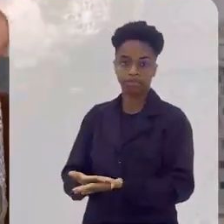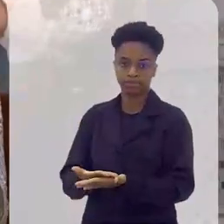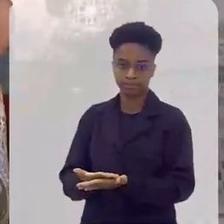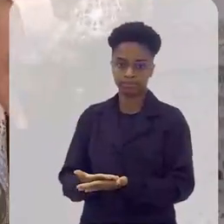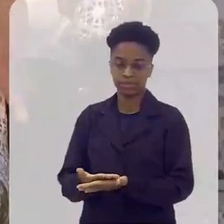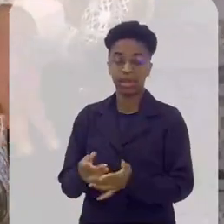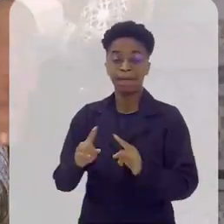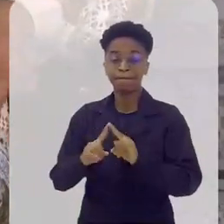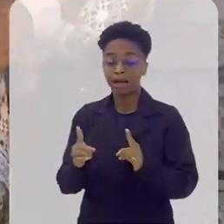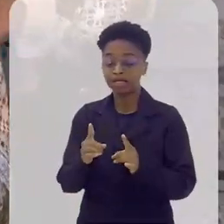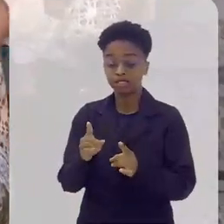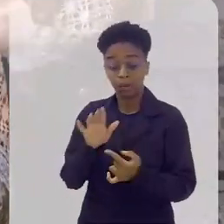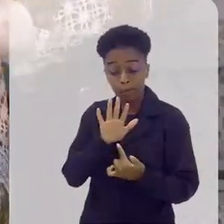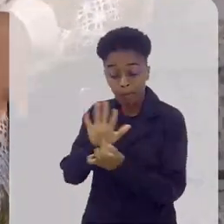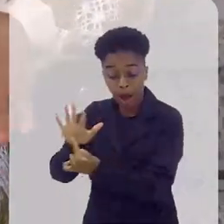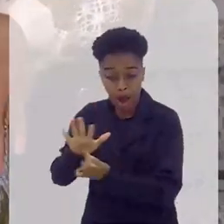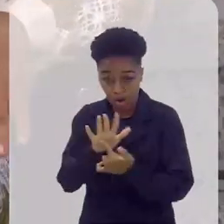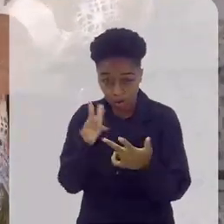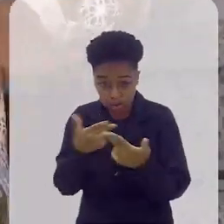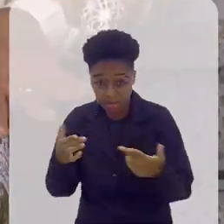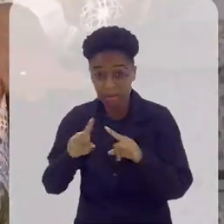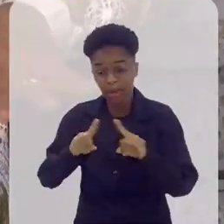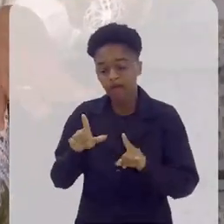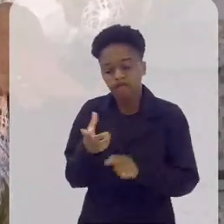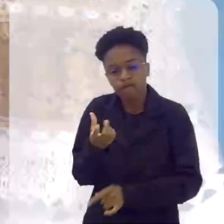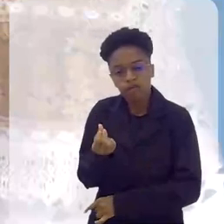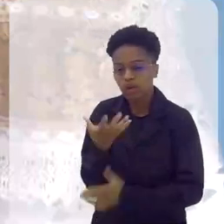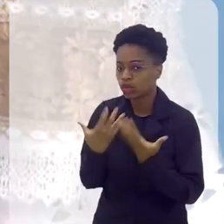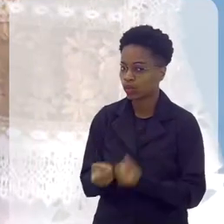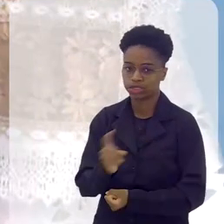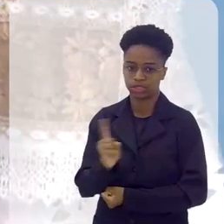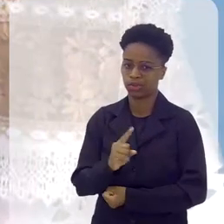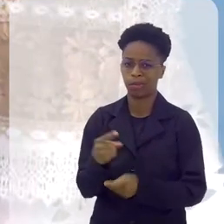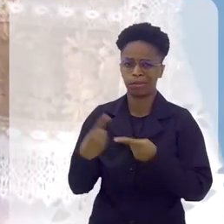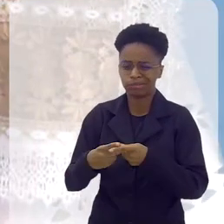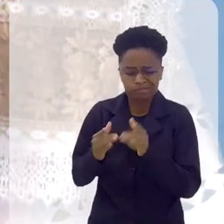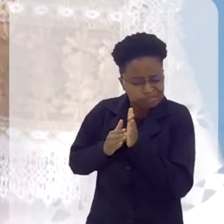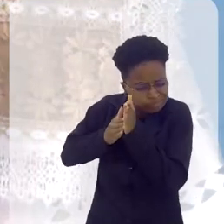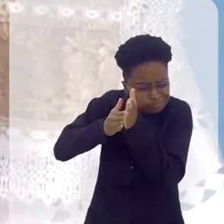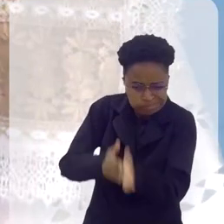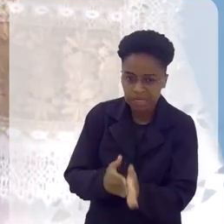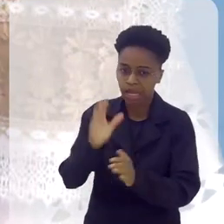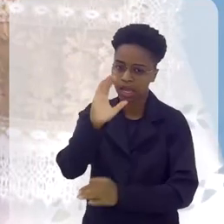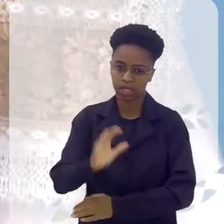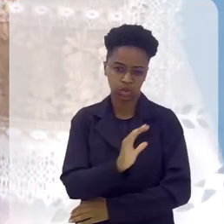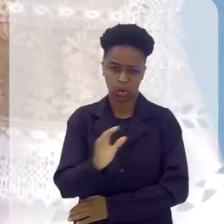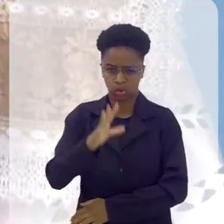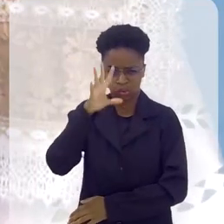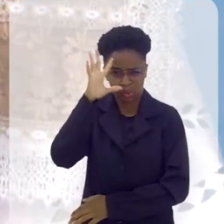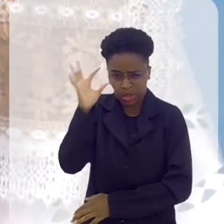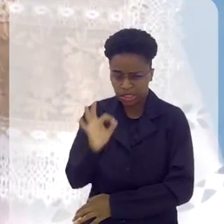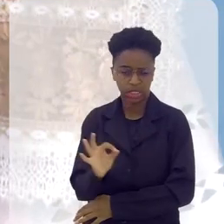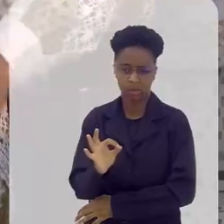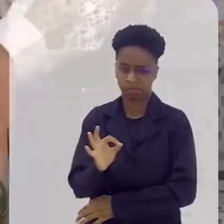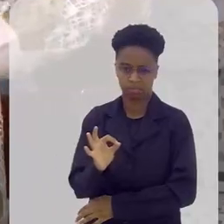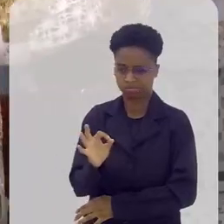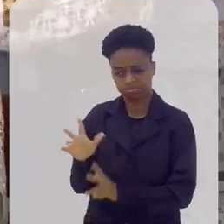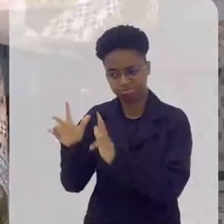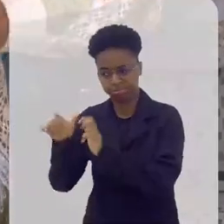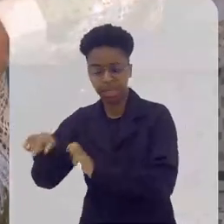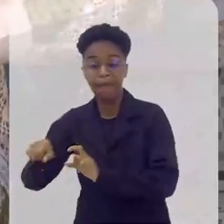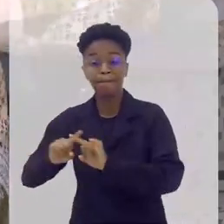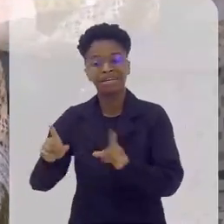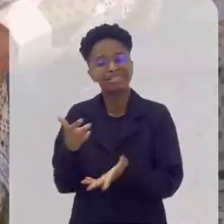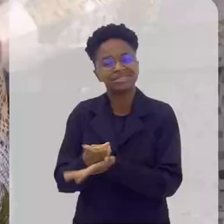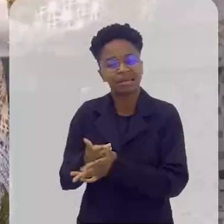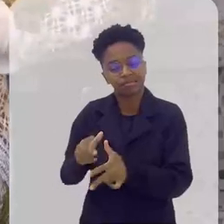surpreendente. Mesmo com a revelação, minha avó não aceitou aquilo porque era muito católica e não entendeu nada daquilo, mas